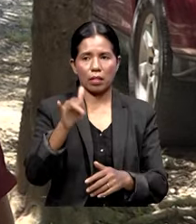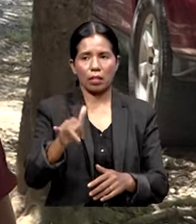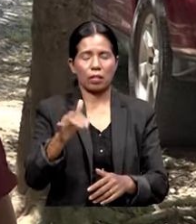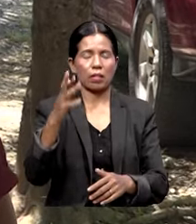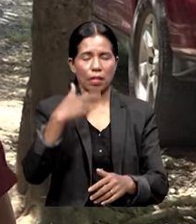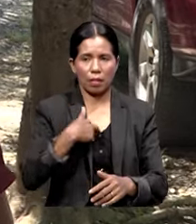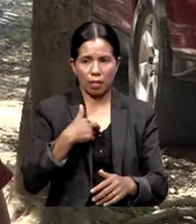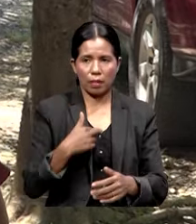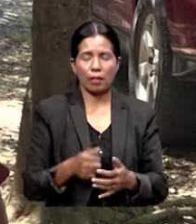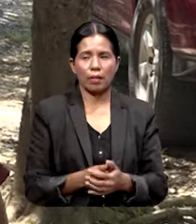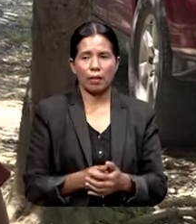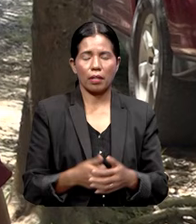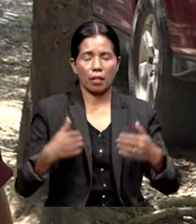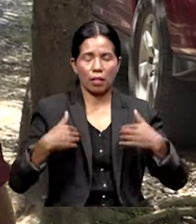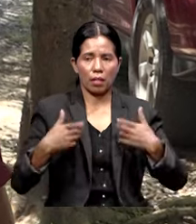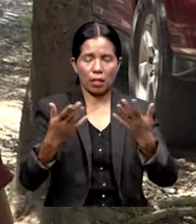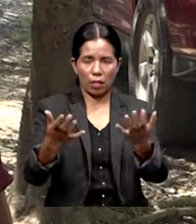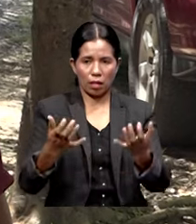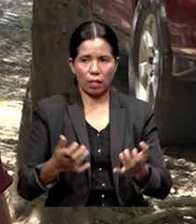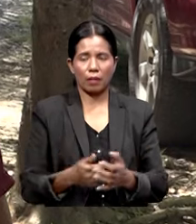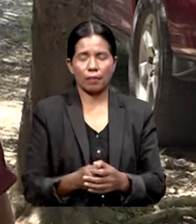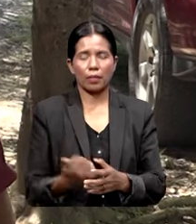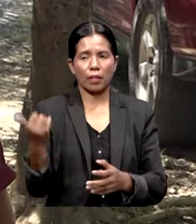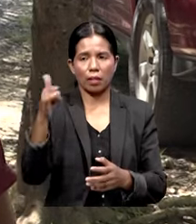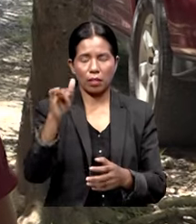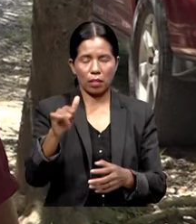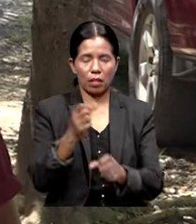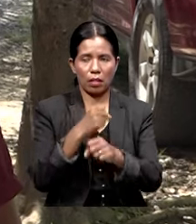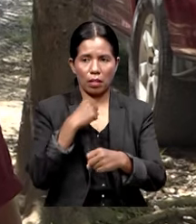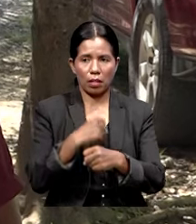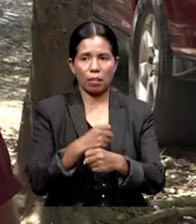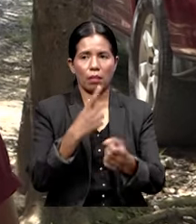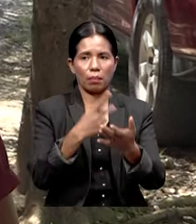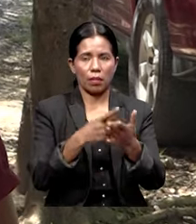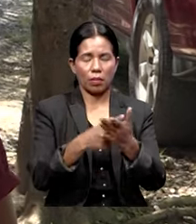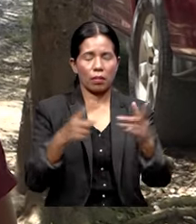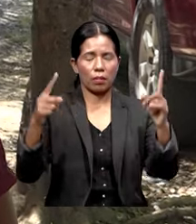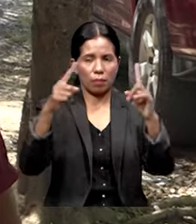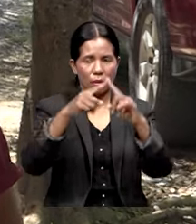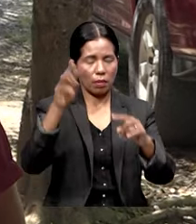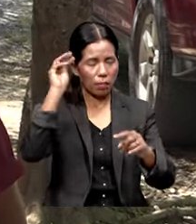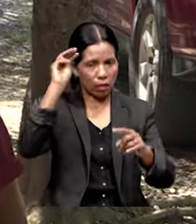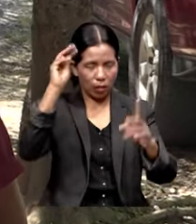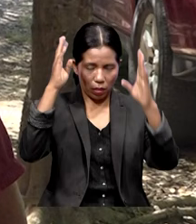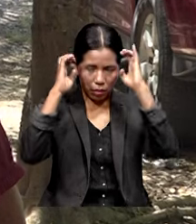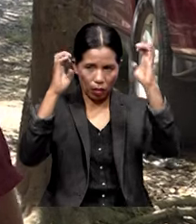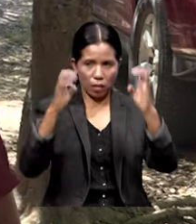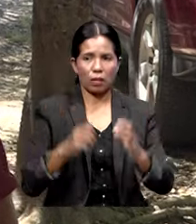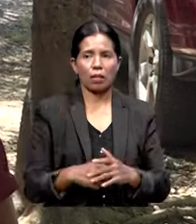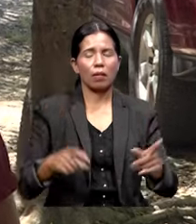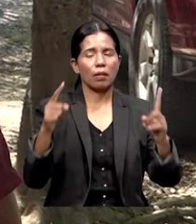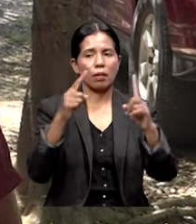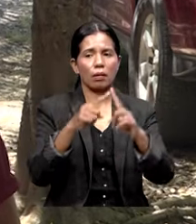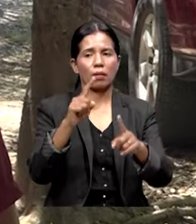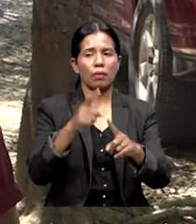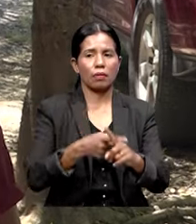rasik, a iniciativa, e sira rasik halona proposta para o Ministério da Educação, la sala né, ba ona ia